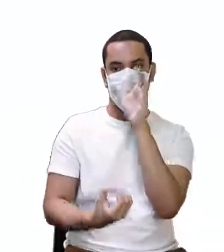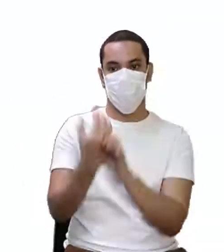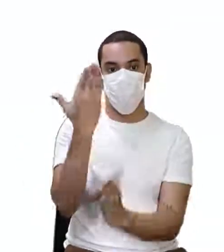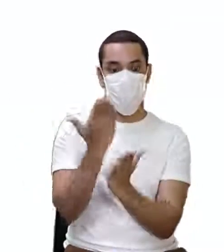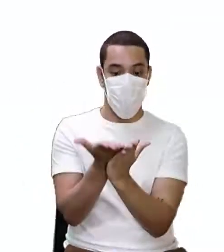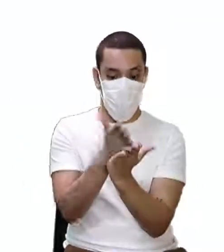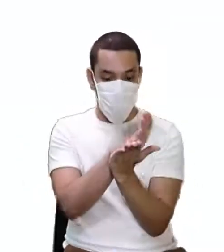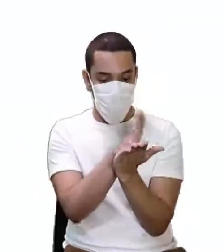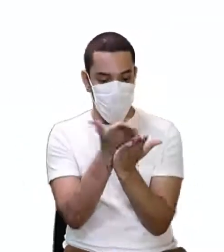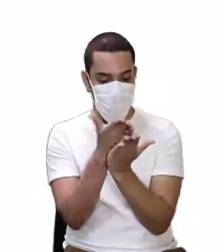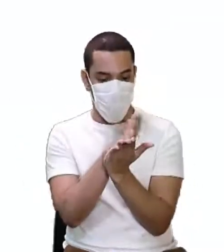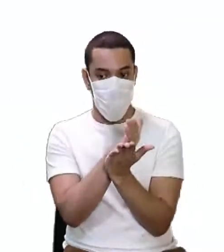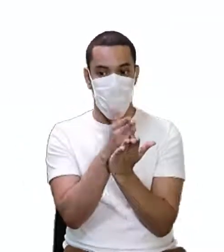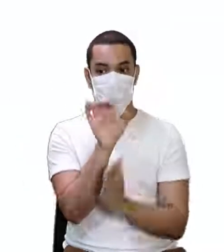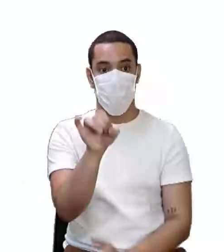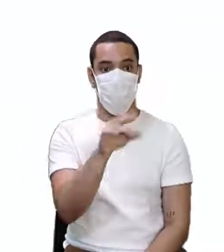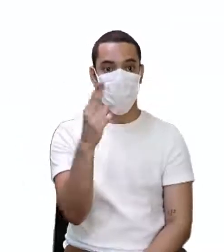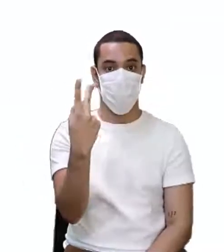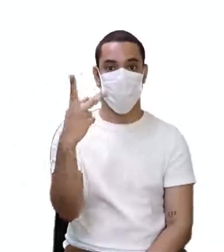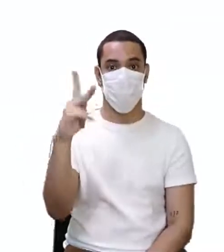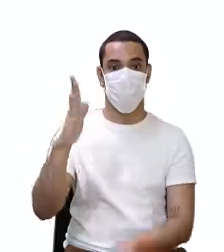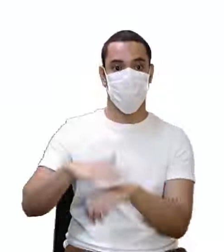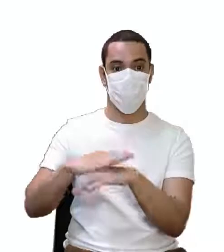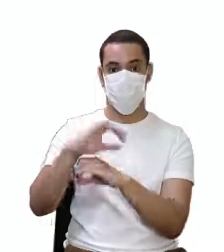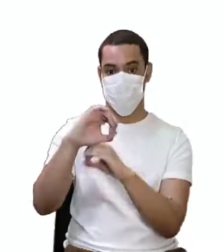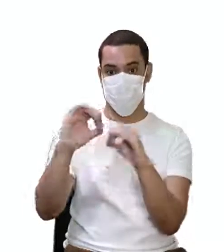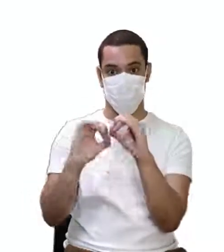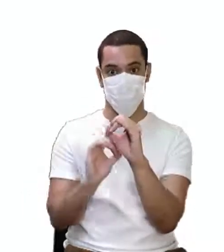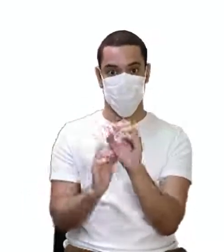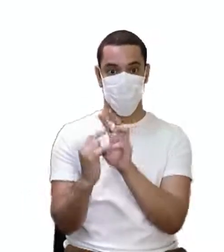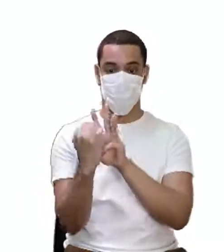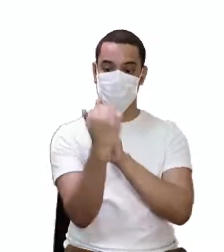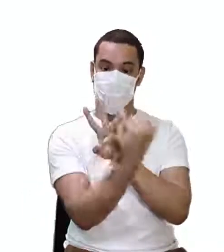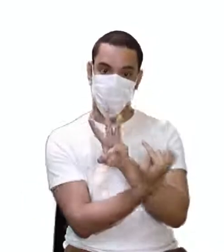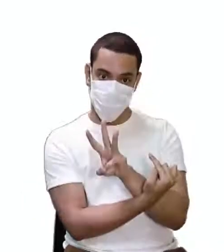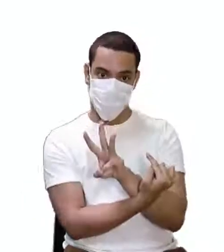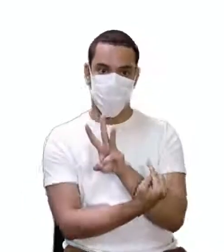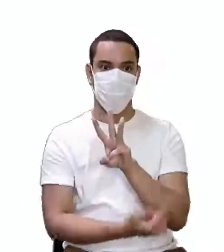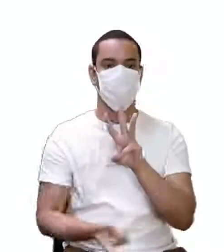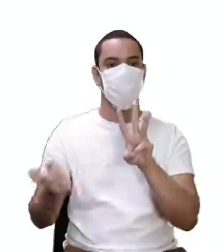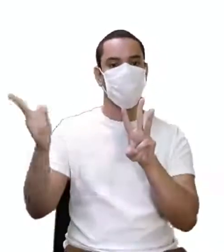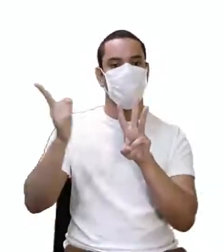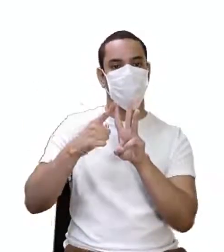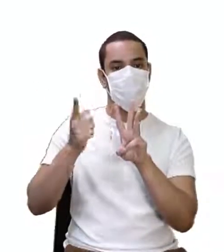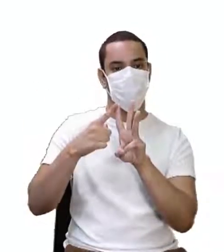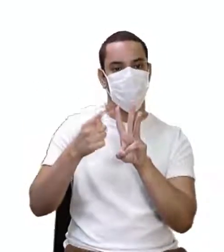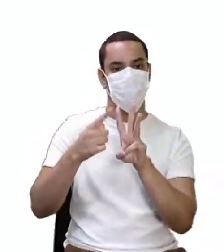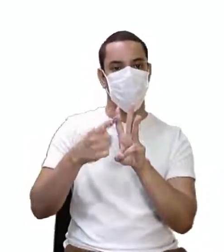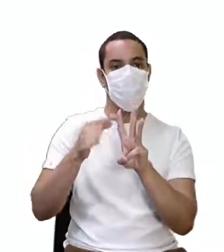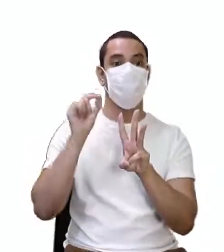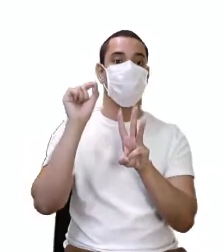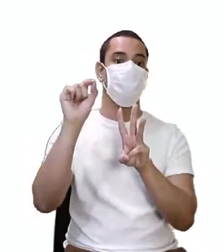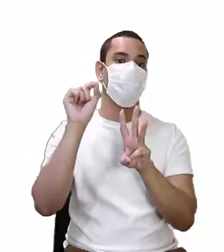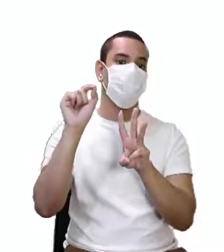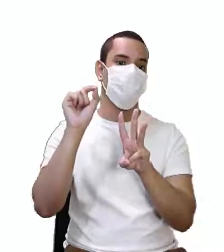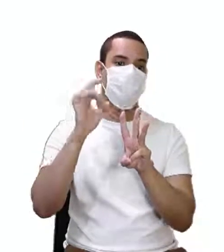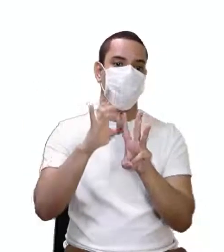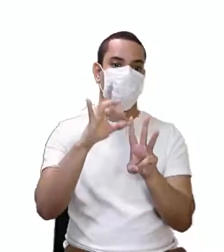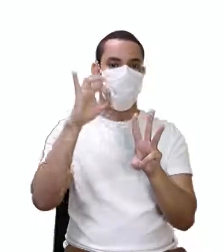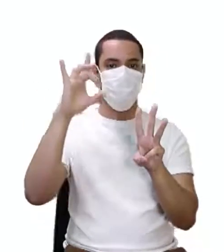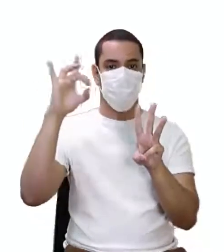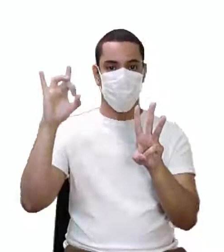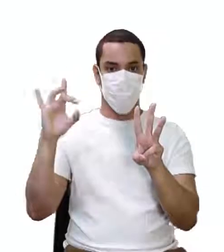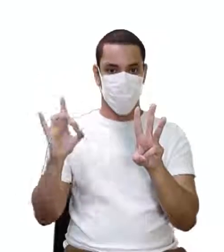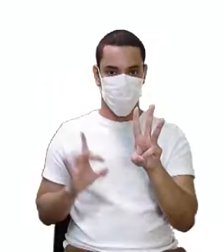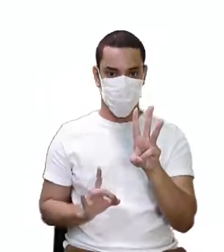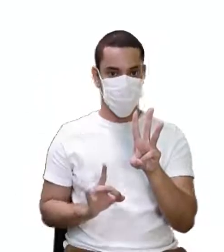híbrido ou a sua reprodução. Podem ser 3 tipos, vamos lá? Primeiro caso, a gente tem o seguinte, é o isolamento